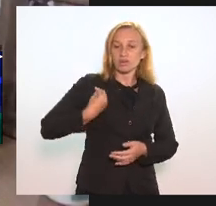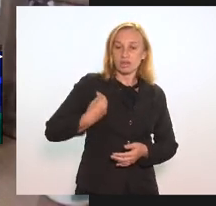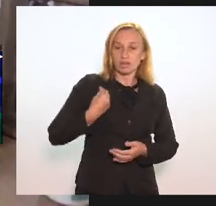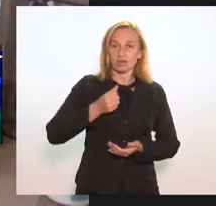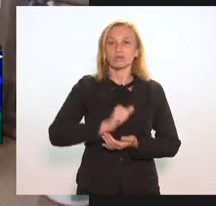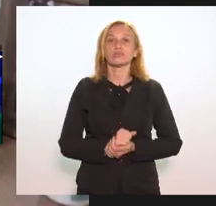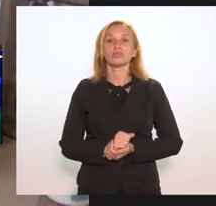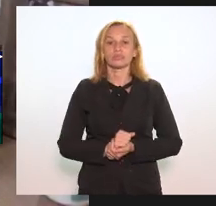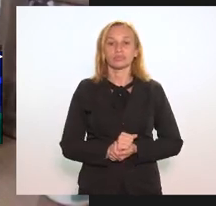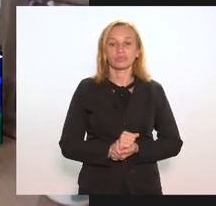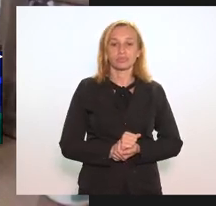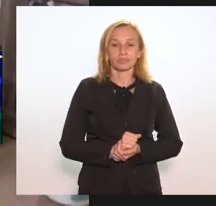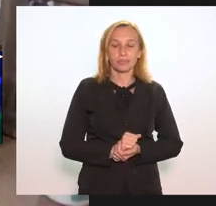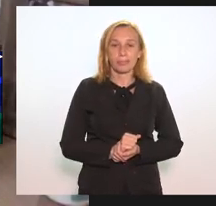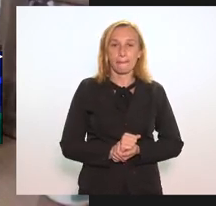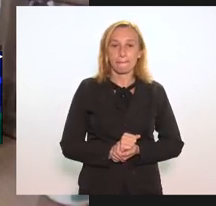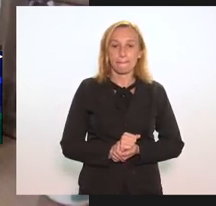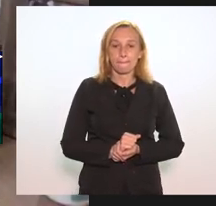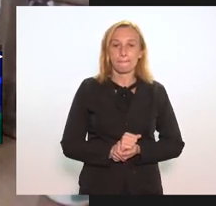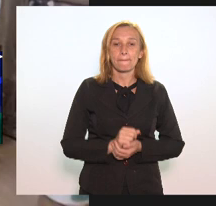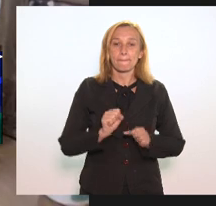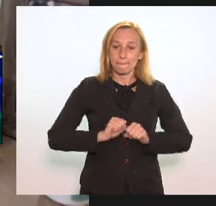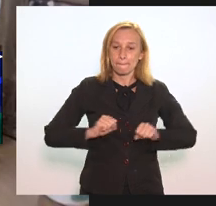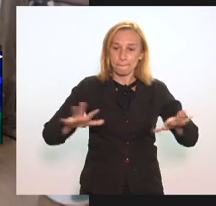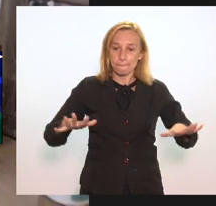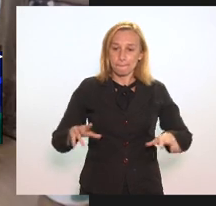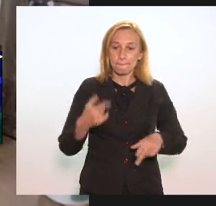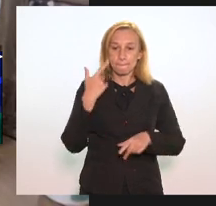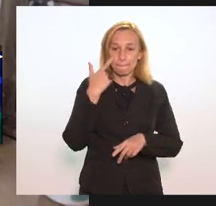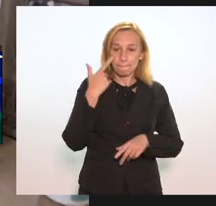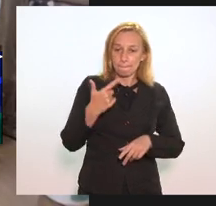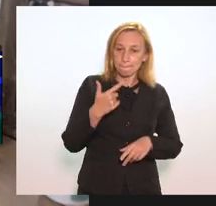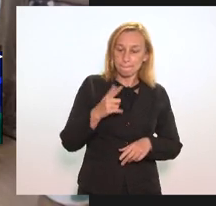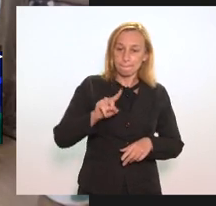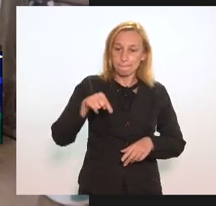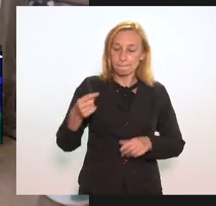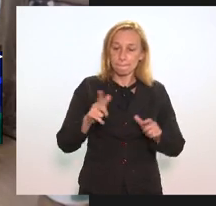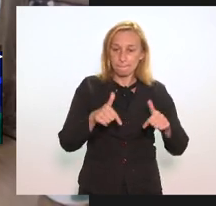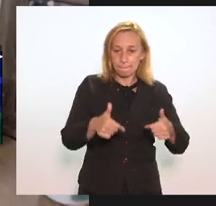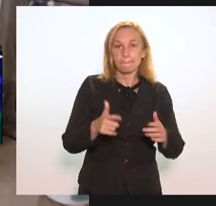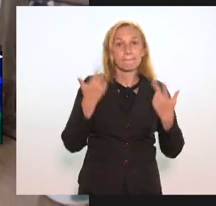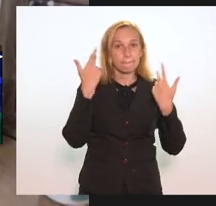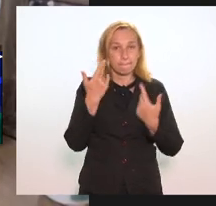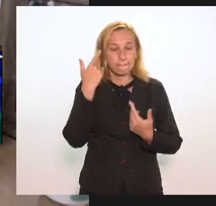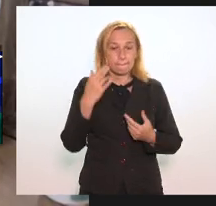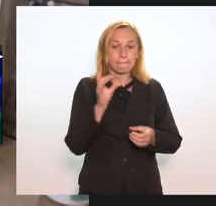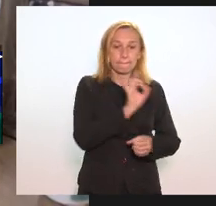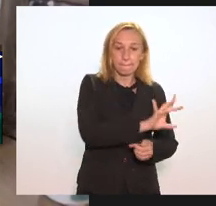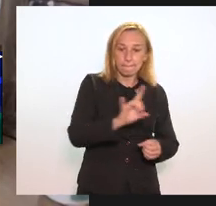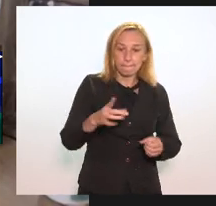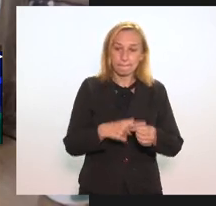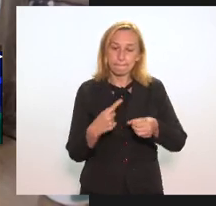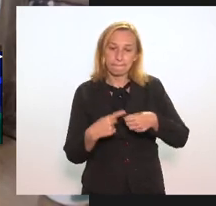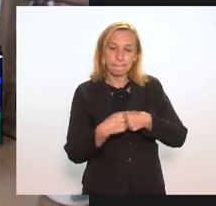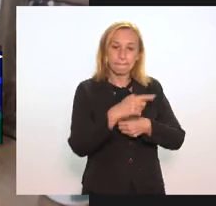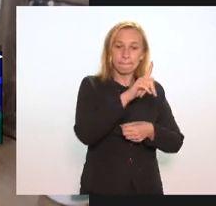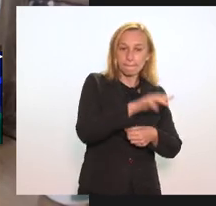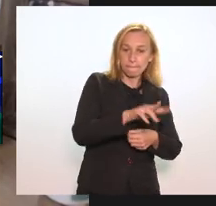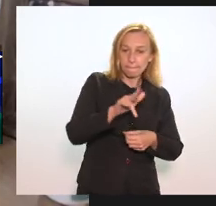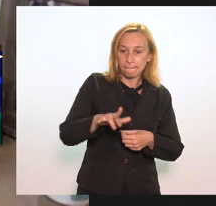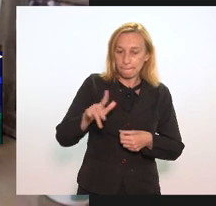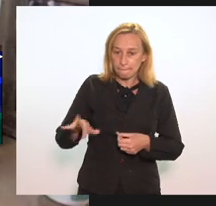parlamentar dentro da sua região e essa poderia de um outro jeito Isso é normal porque cada município tem que ficar